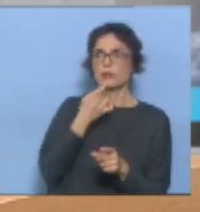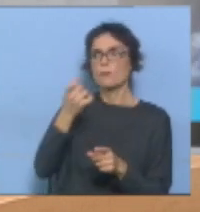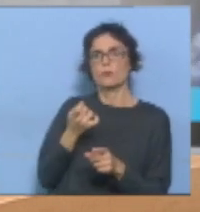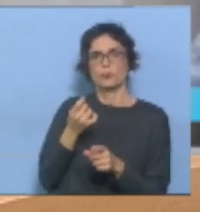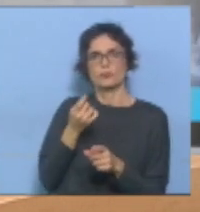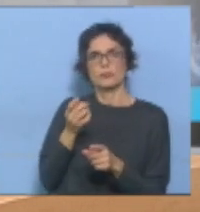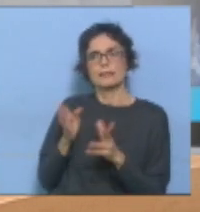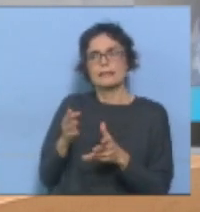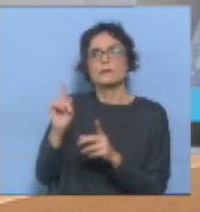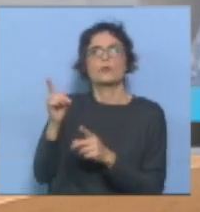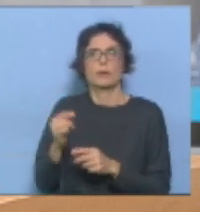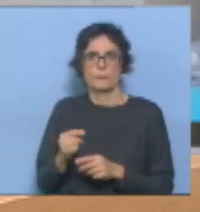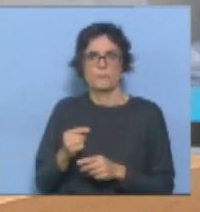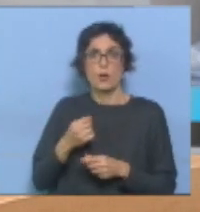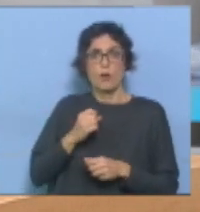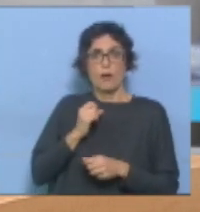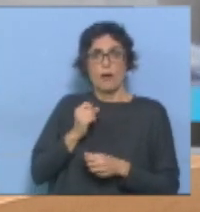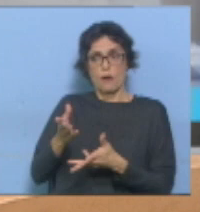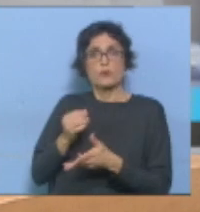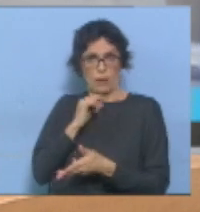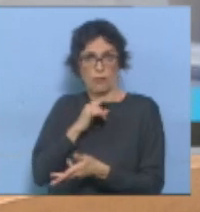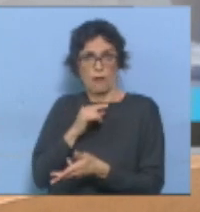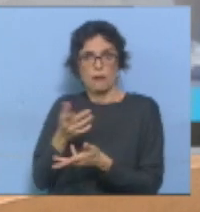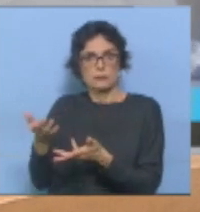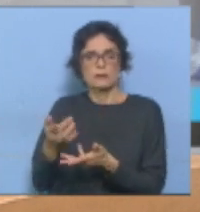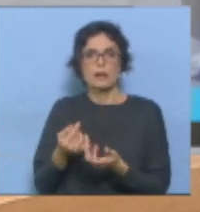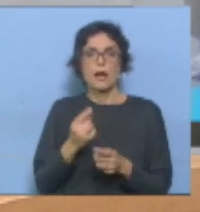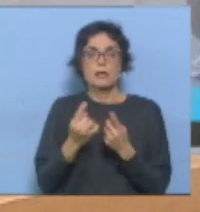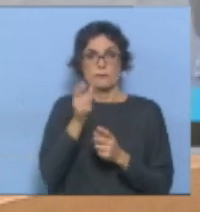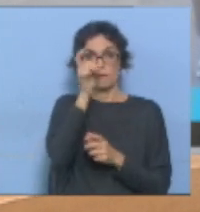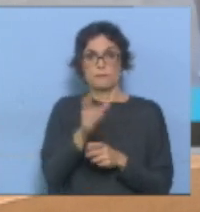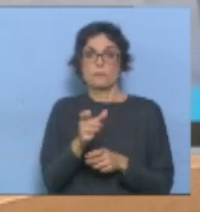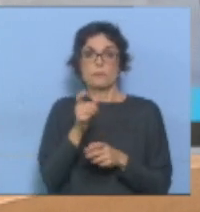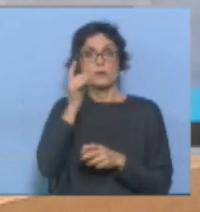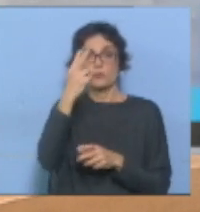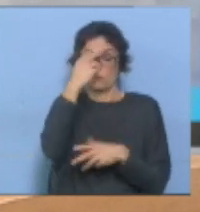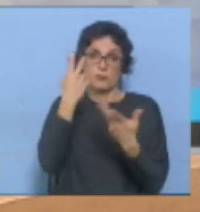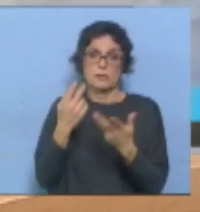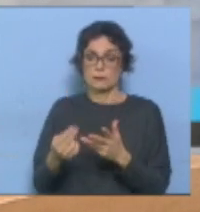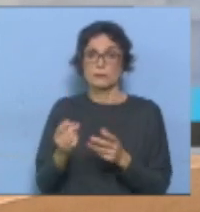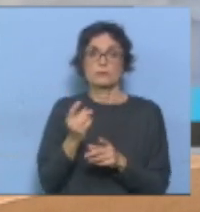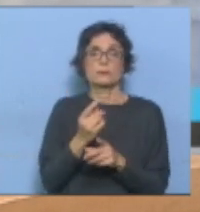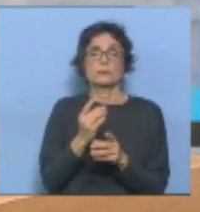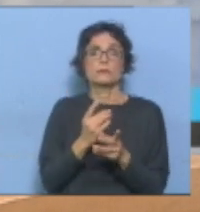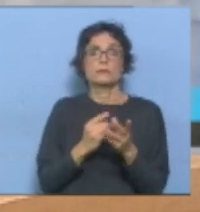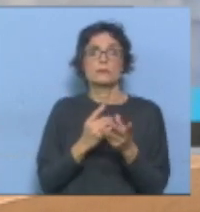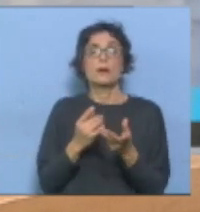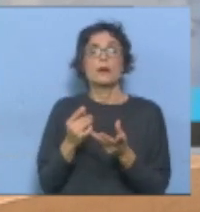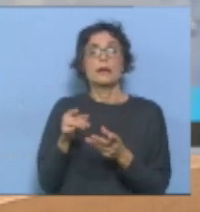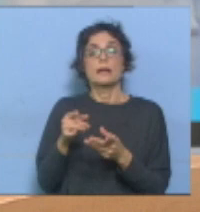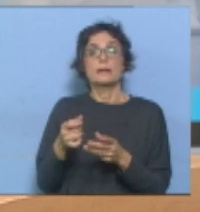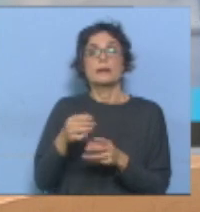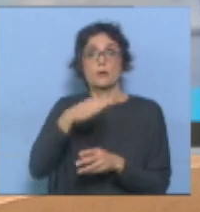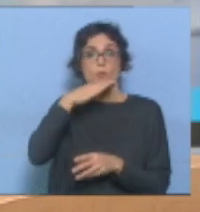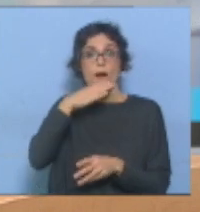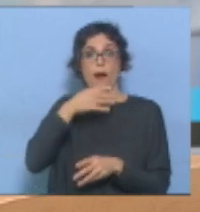pode ajudar. Muitas vezes as pessoas com deficiência visual têm um cão-guia e o cão-guia é um auxiliar técnico. Por